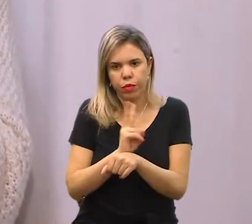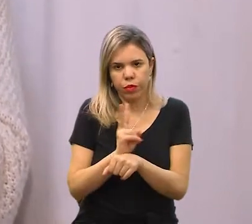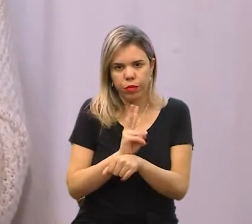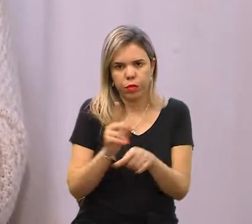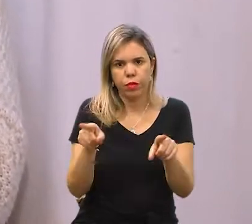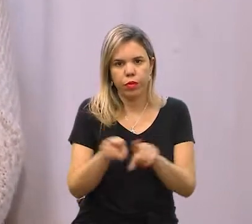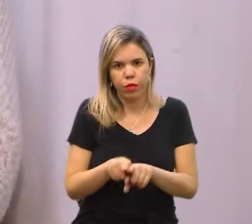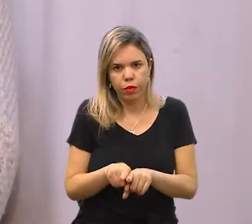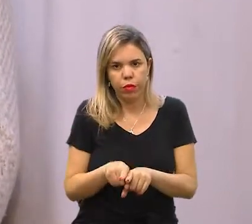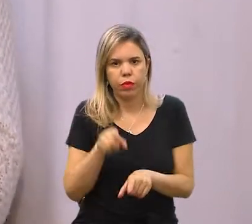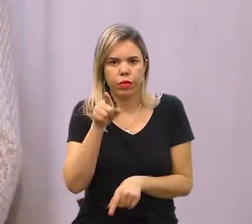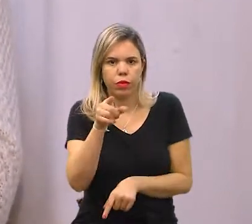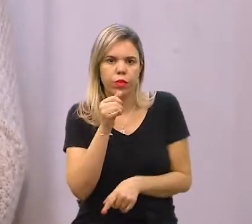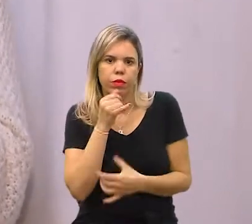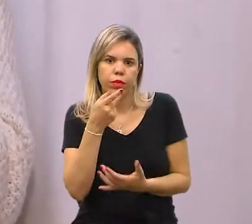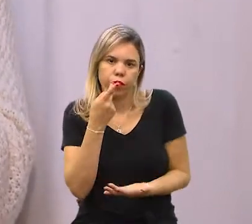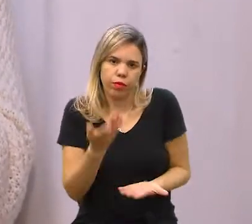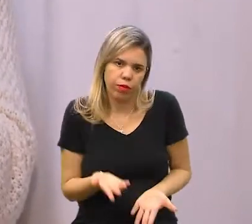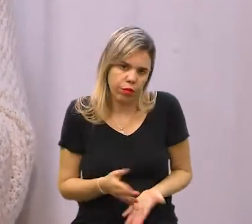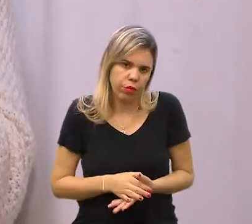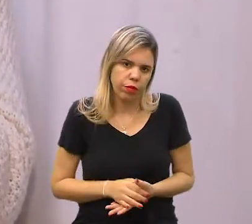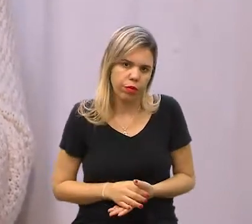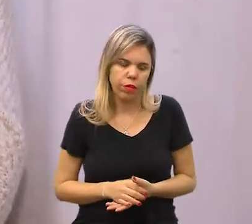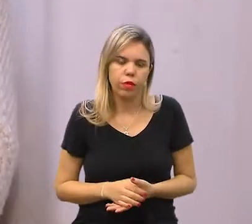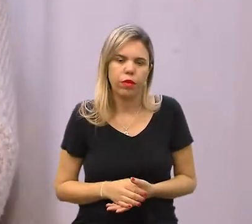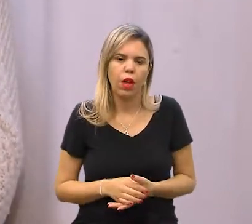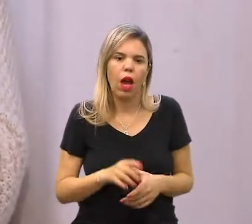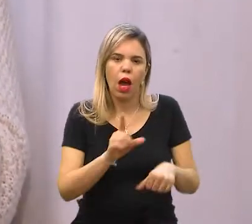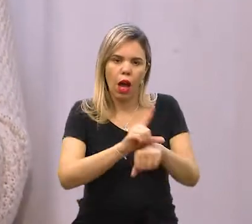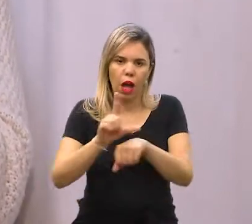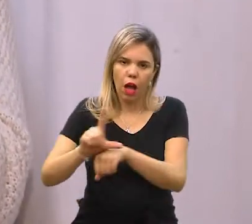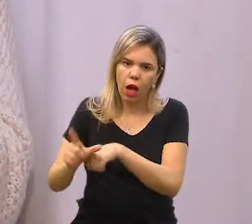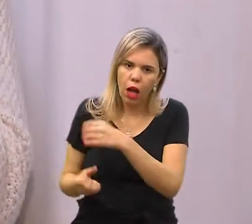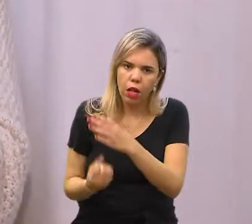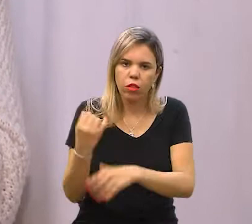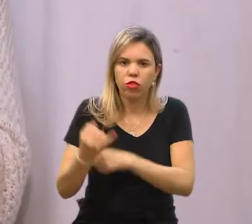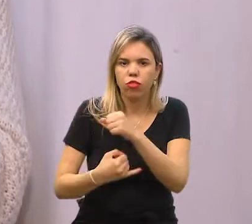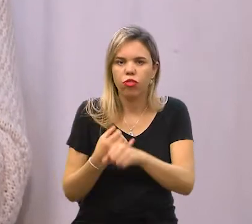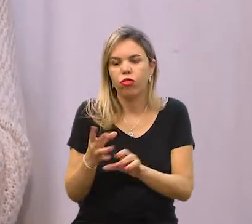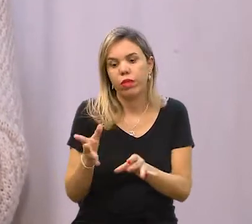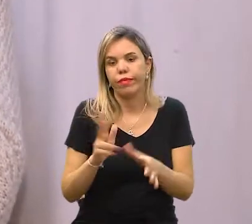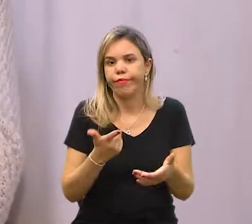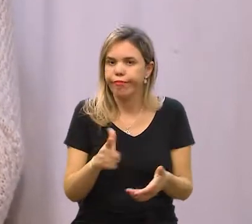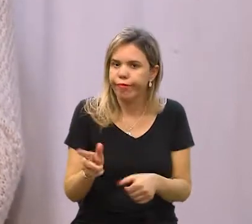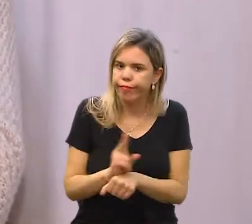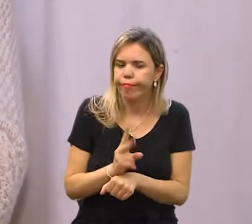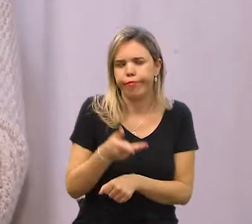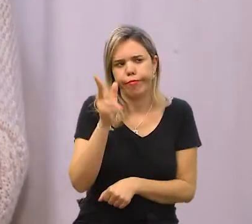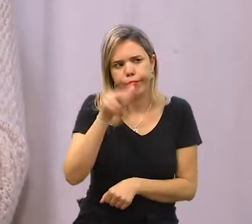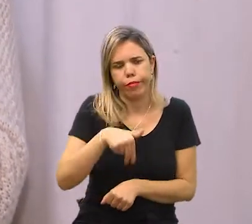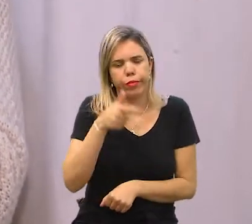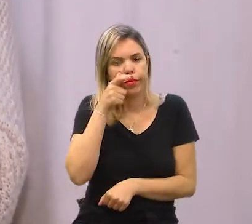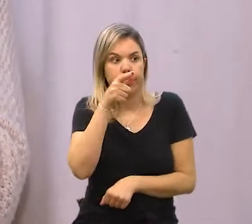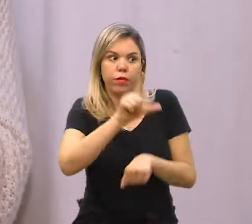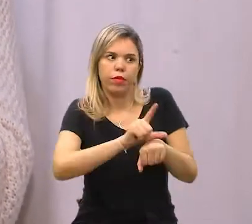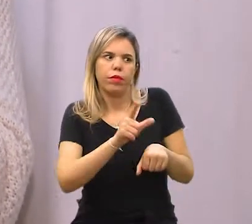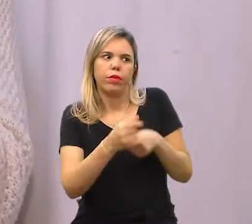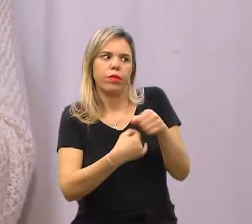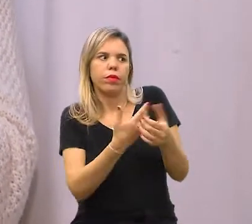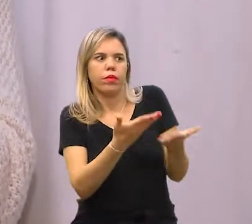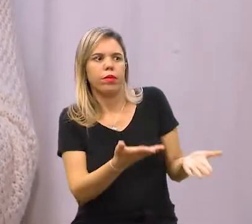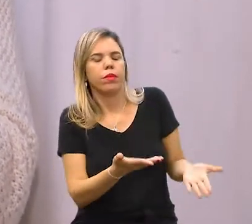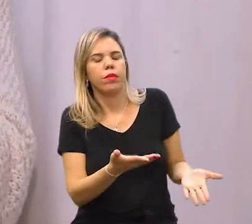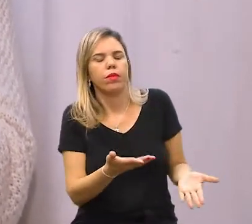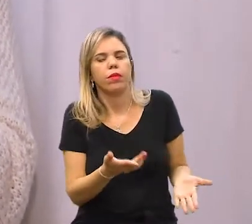segurança e também, como você falou, os e-commerces que estão surgindo. Às vezes a gente fica inseguro, porque eu nunca vi aquela loja.